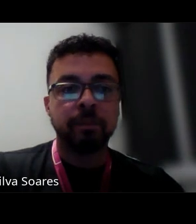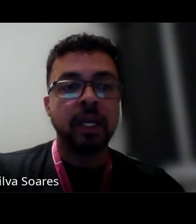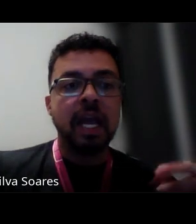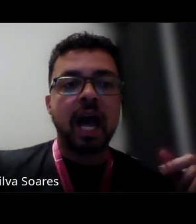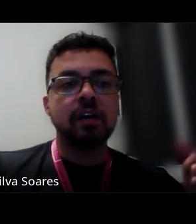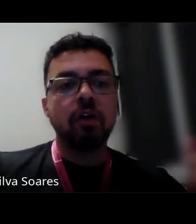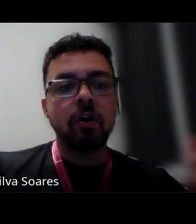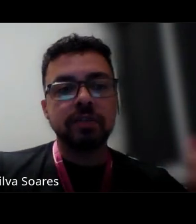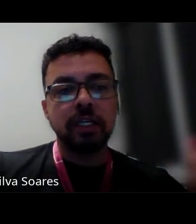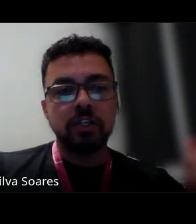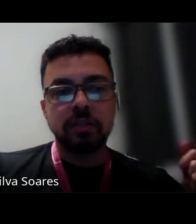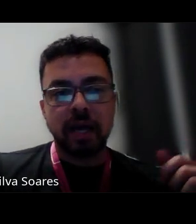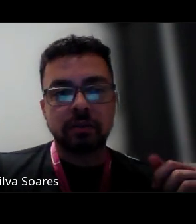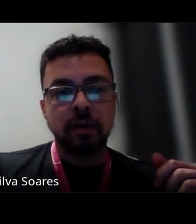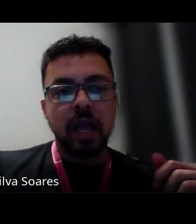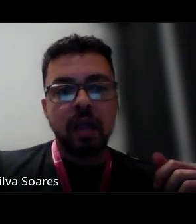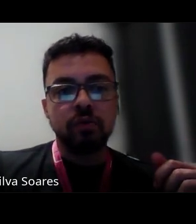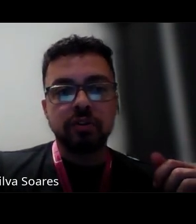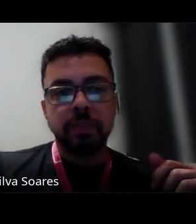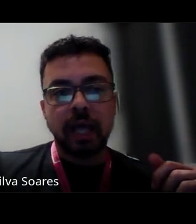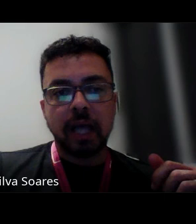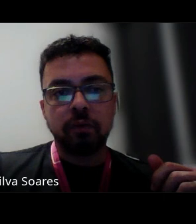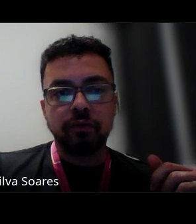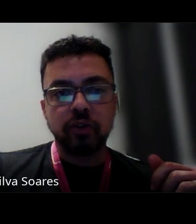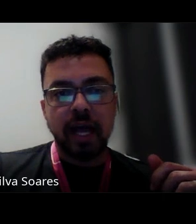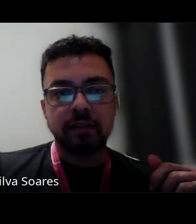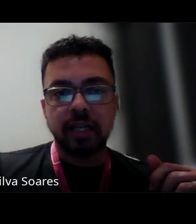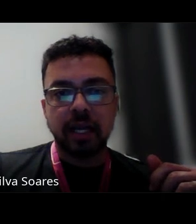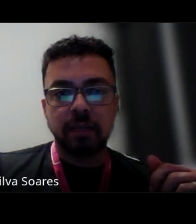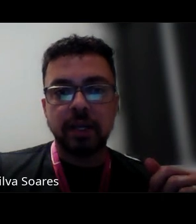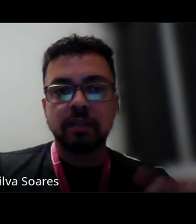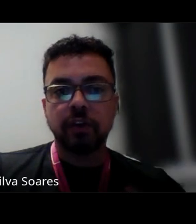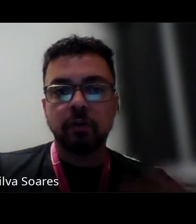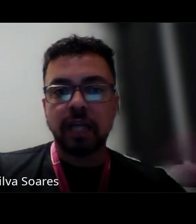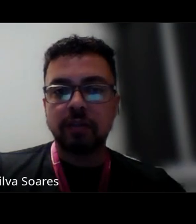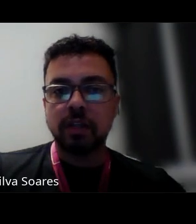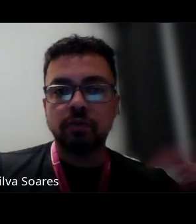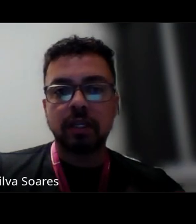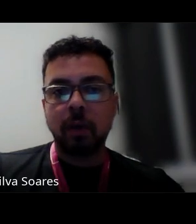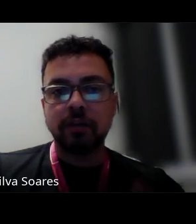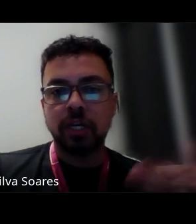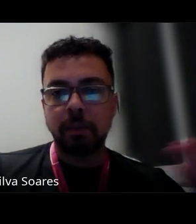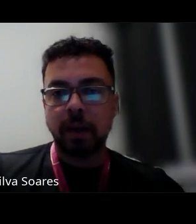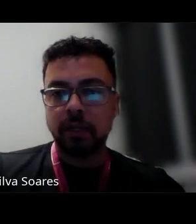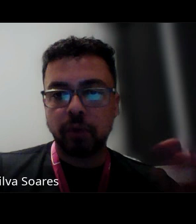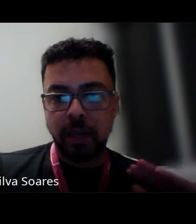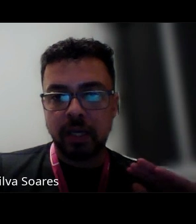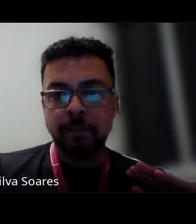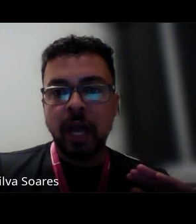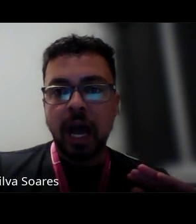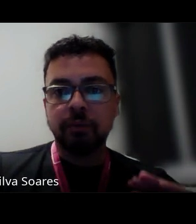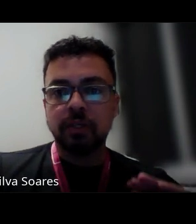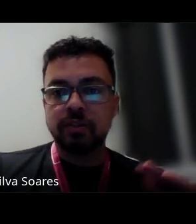laboratório. Aí ele coloca o seguinte espaço. Em um hospital, um funcionário da área da limpeza foi encontrado sem uso adequado de equipamento